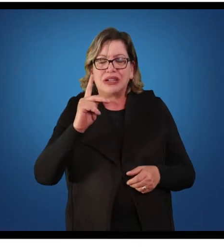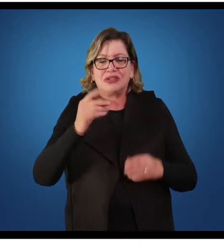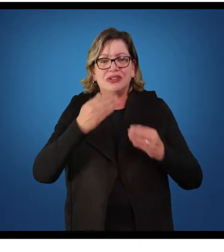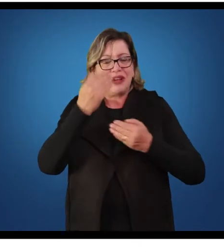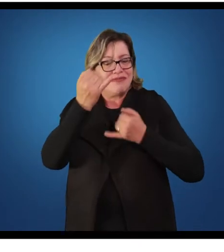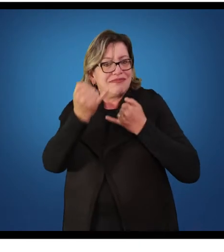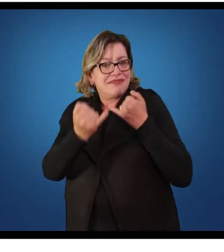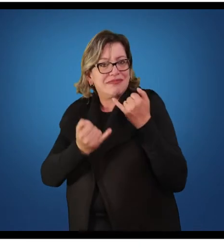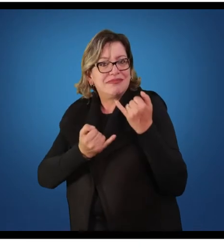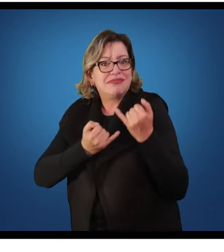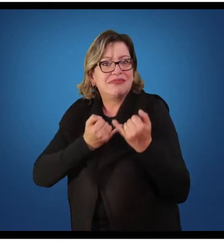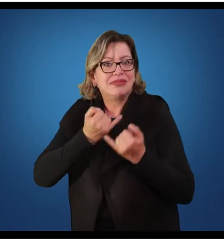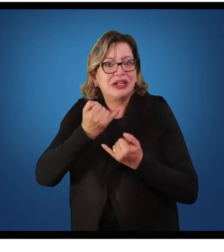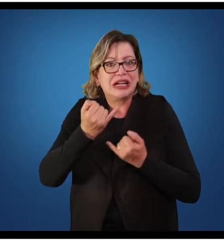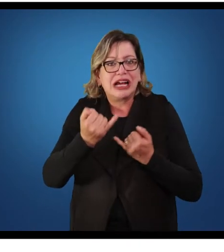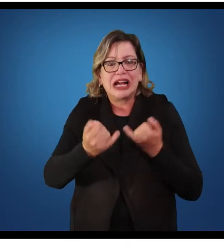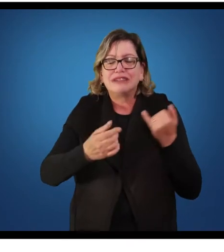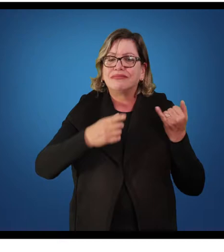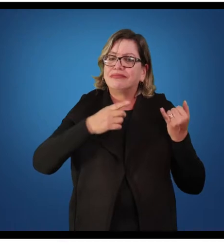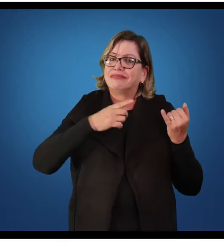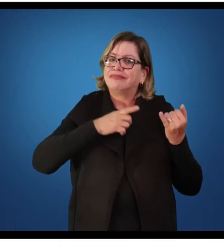jogo, eu terei todo